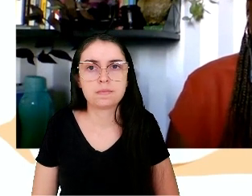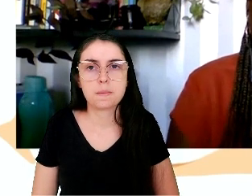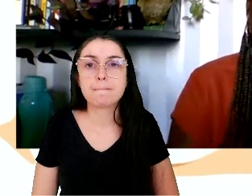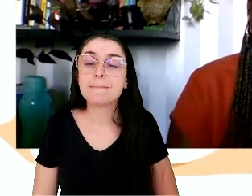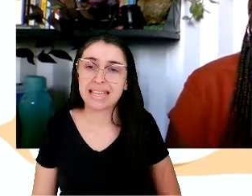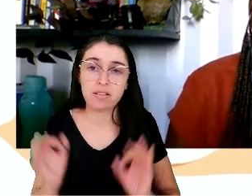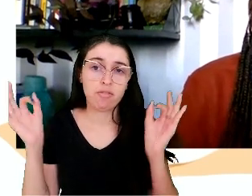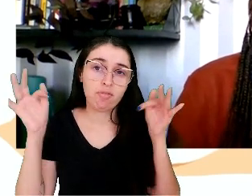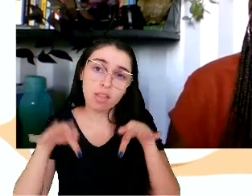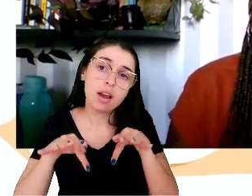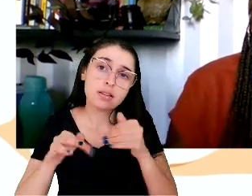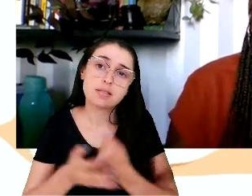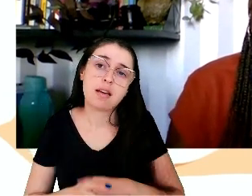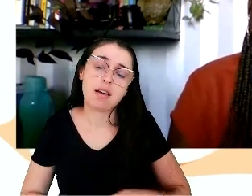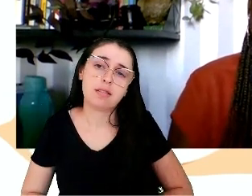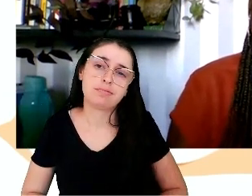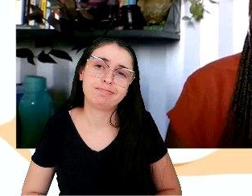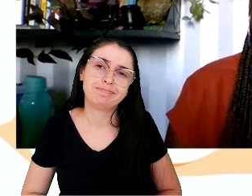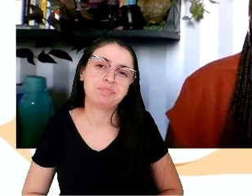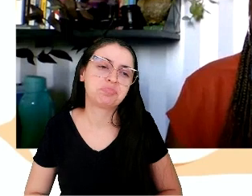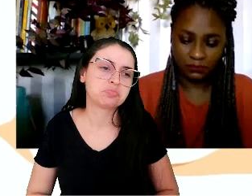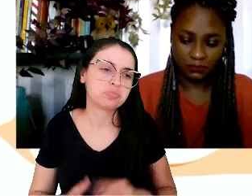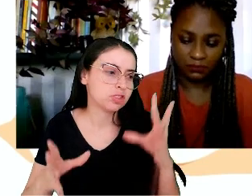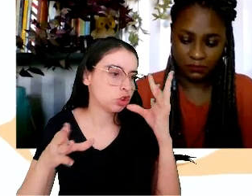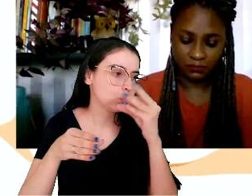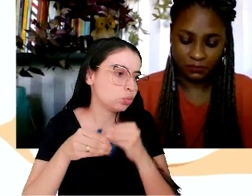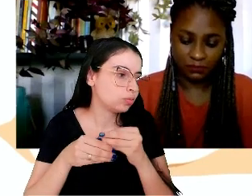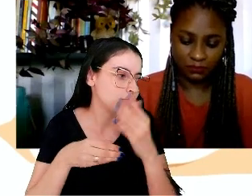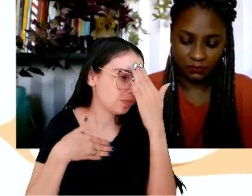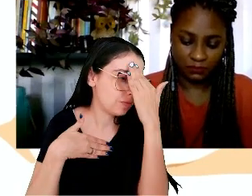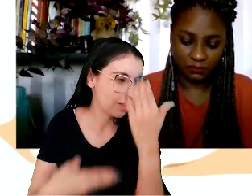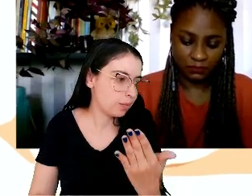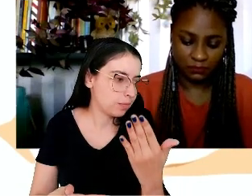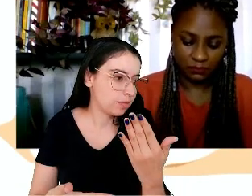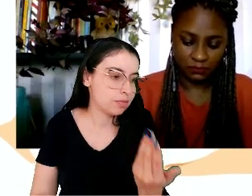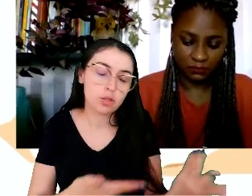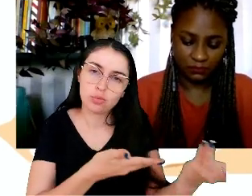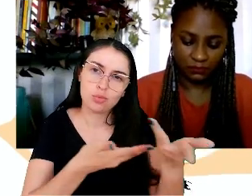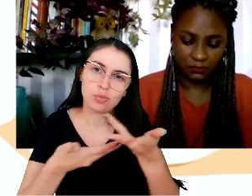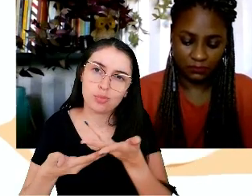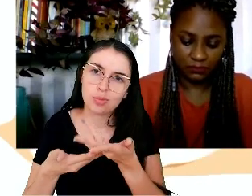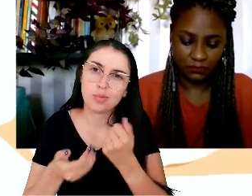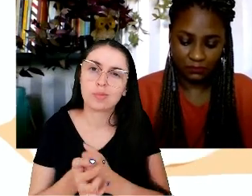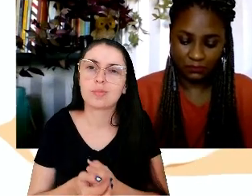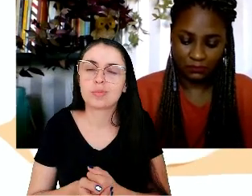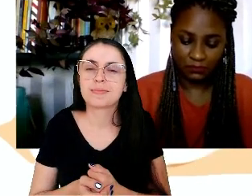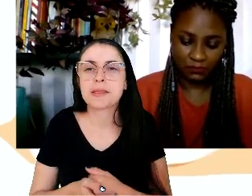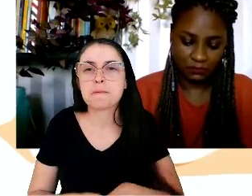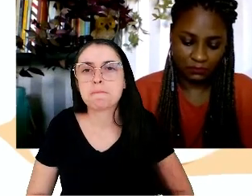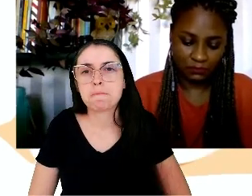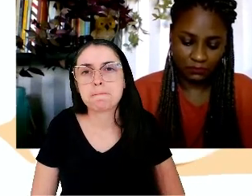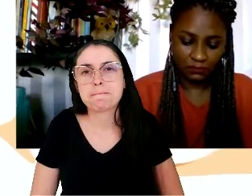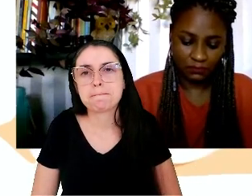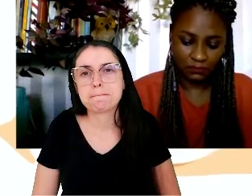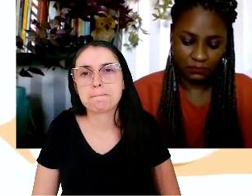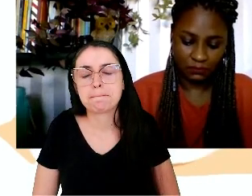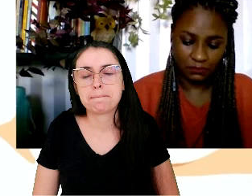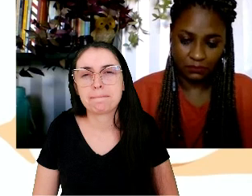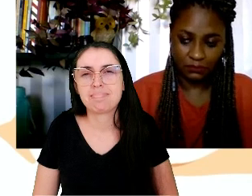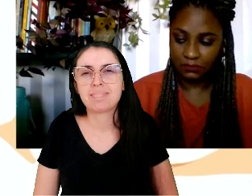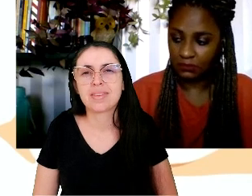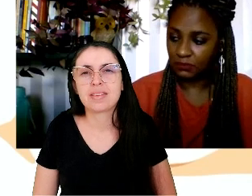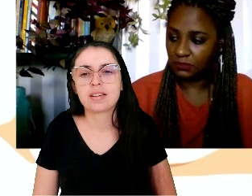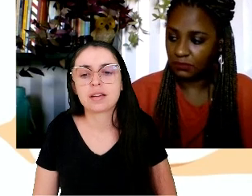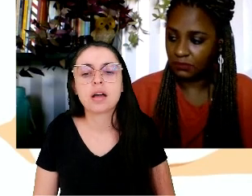Para finalizar, é lógico que é o meu agradecimento pelo convite, pela oportunidade, e algo